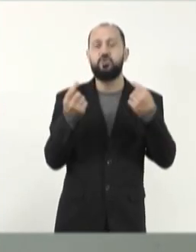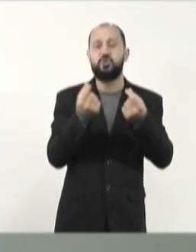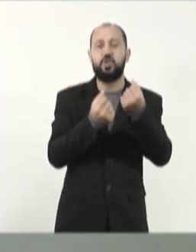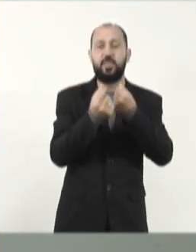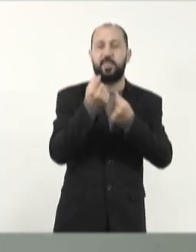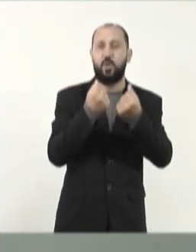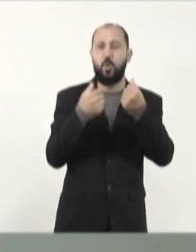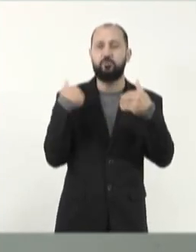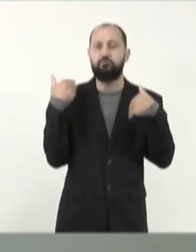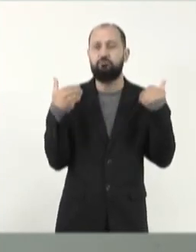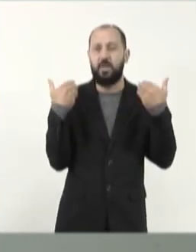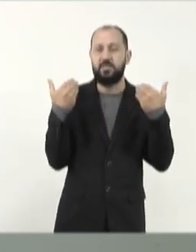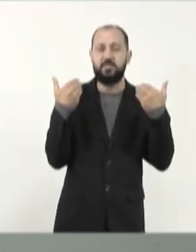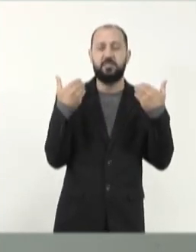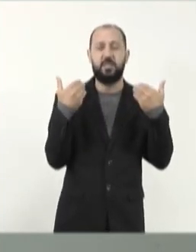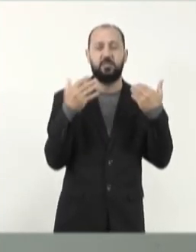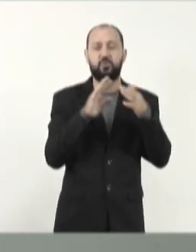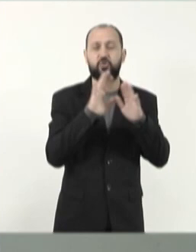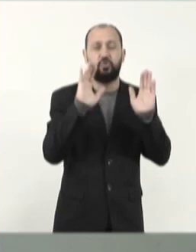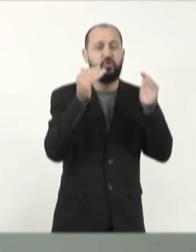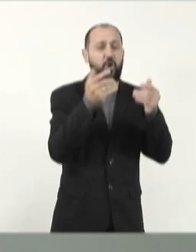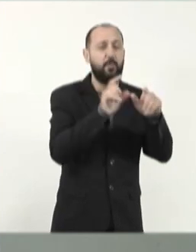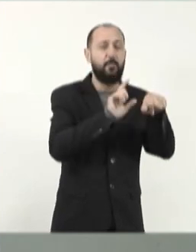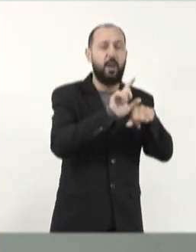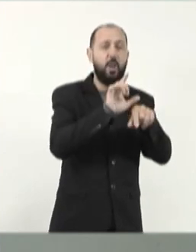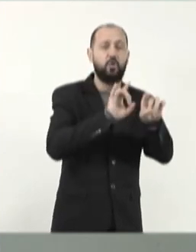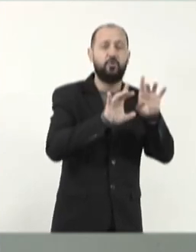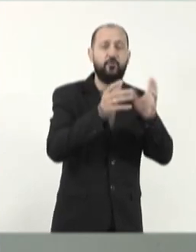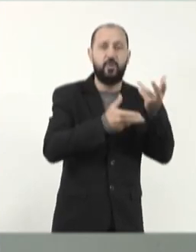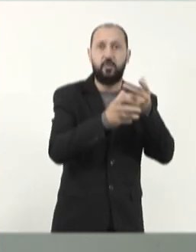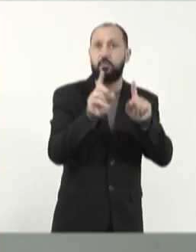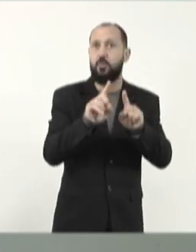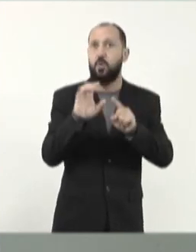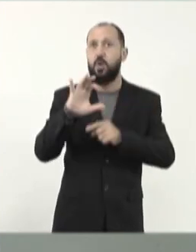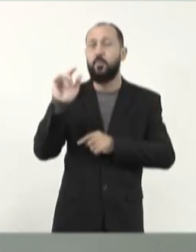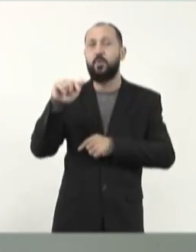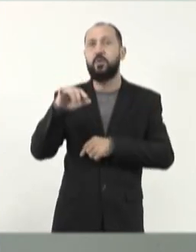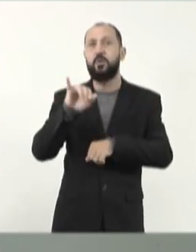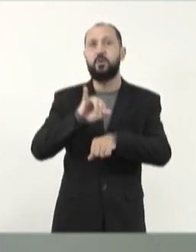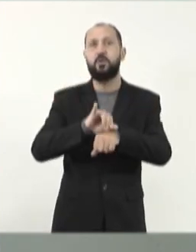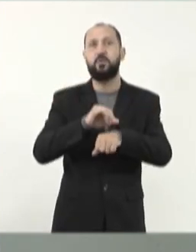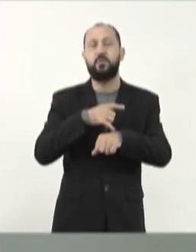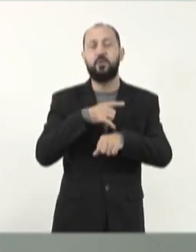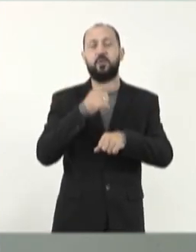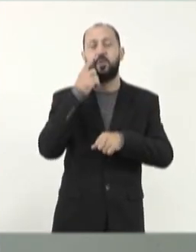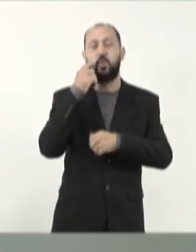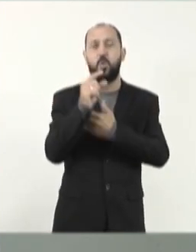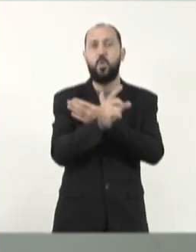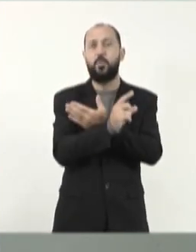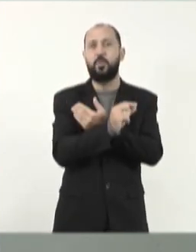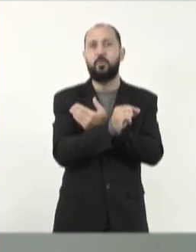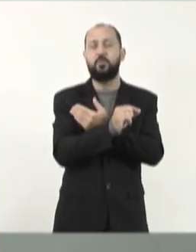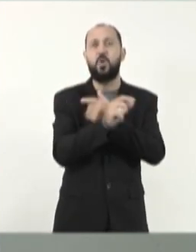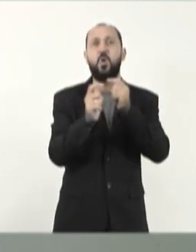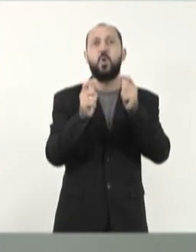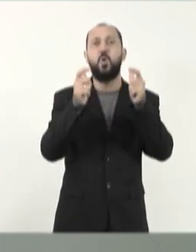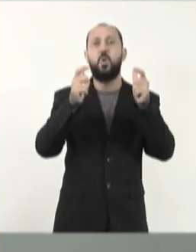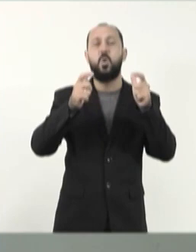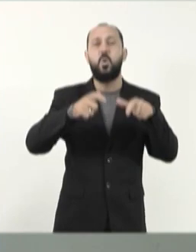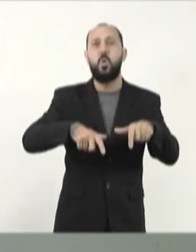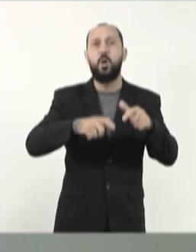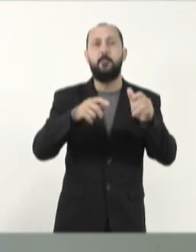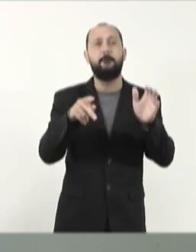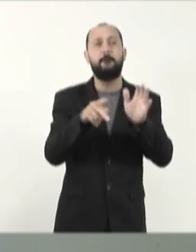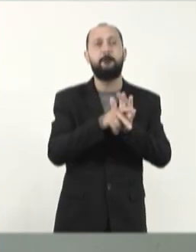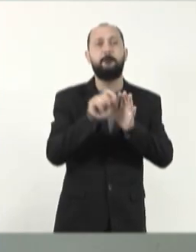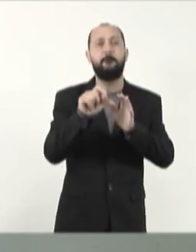negócios. Mas na elaboração desse mapa, se observou também que Campo Grande, em especial, mas também o Pantanal, é um espaço